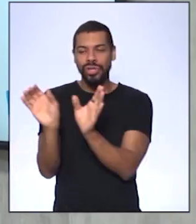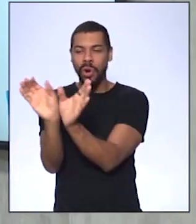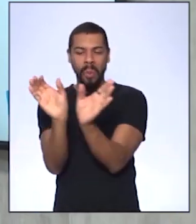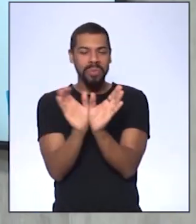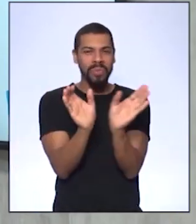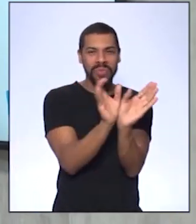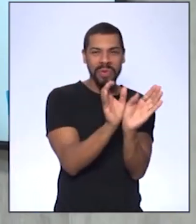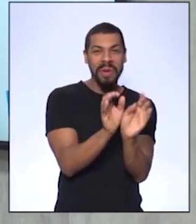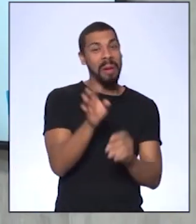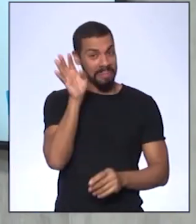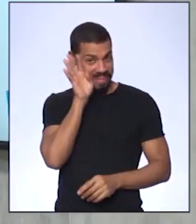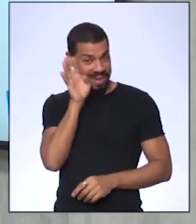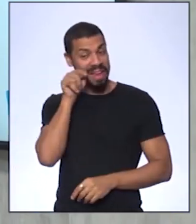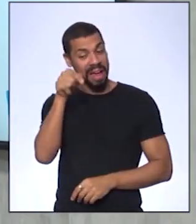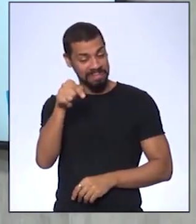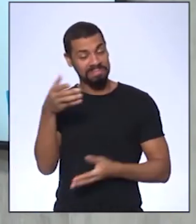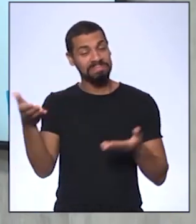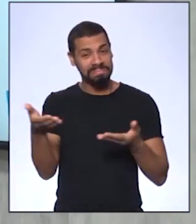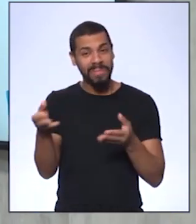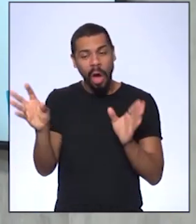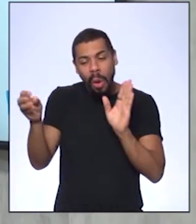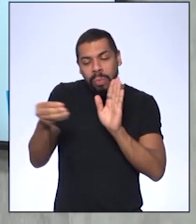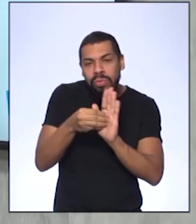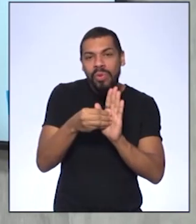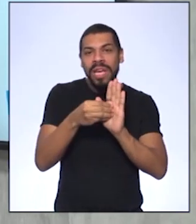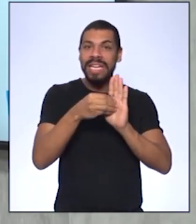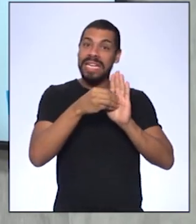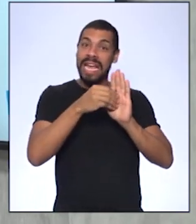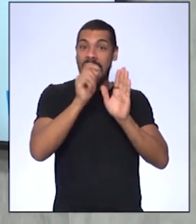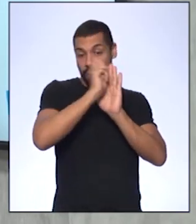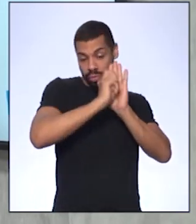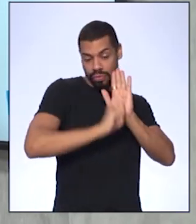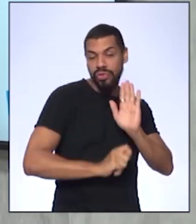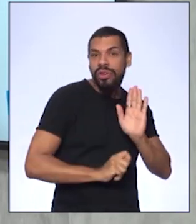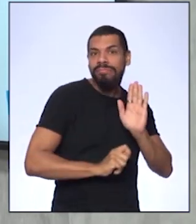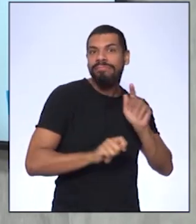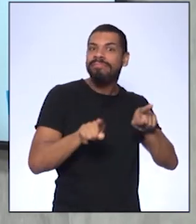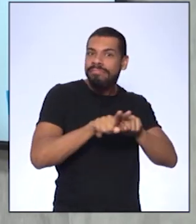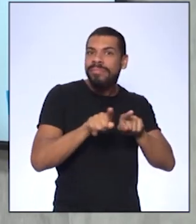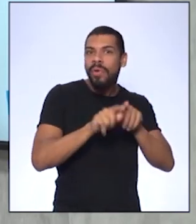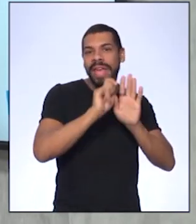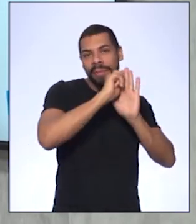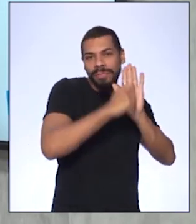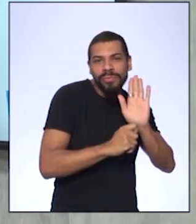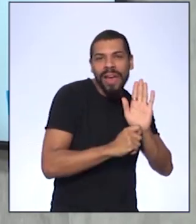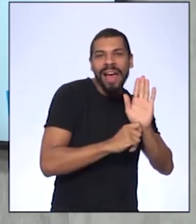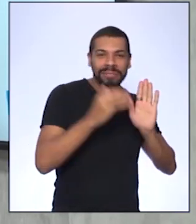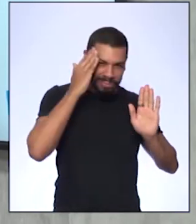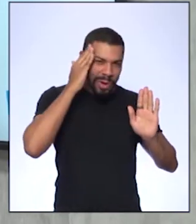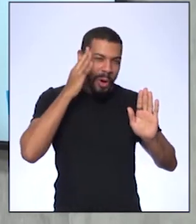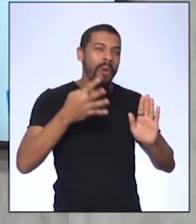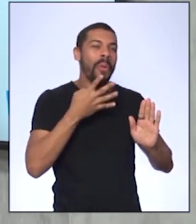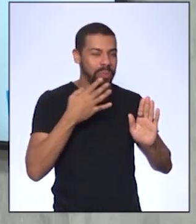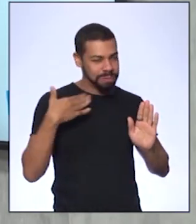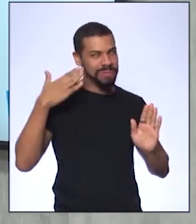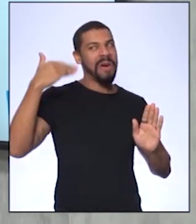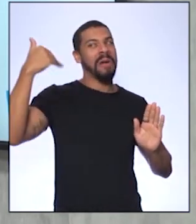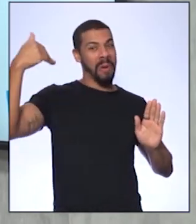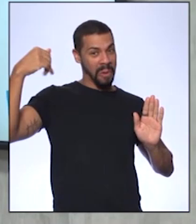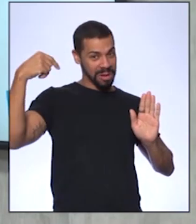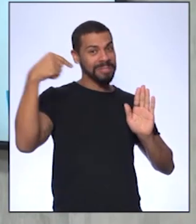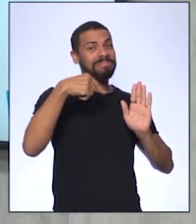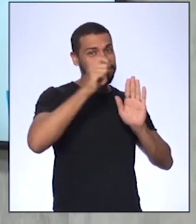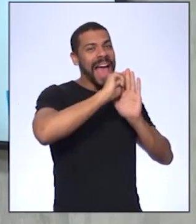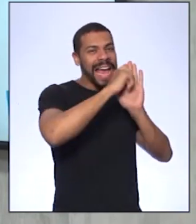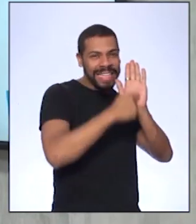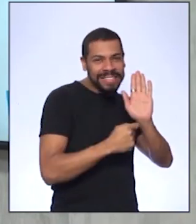coletivo. Muito bacana essa parte da prova. Produção de texto, no aspecto específico, que é a redação, a famosa redação do Enem, e os